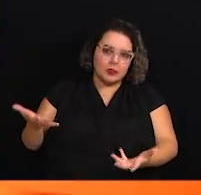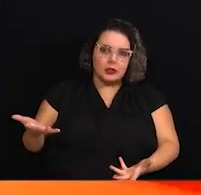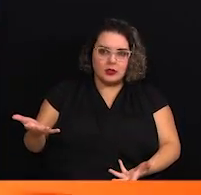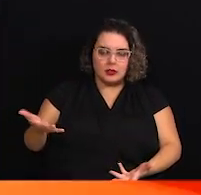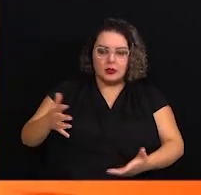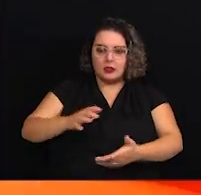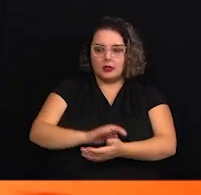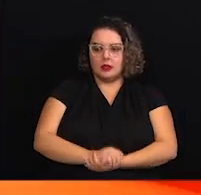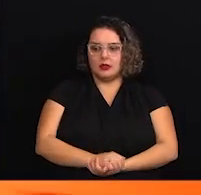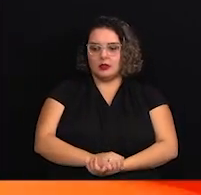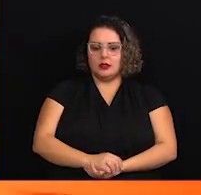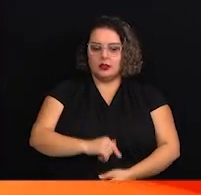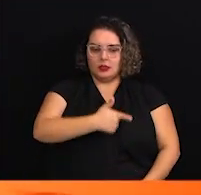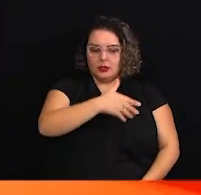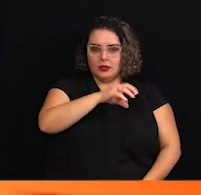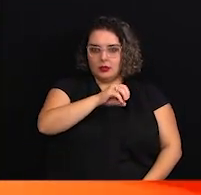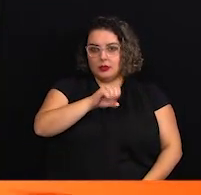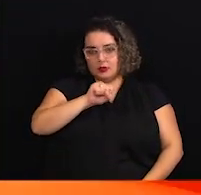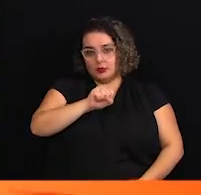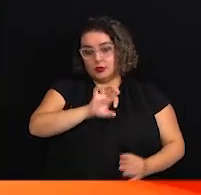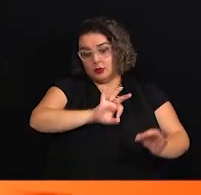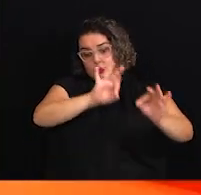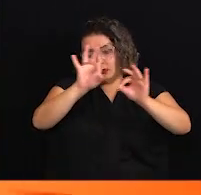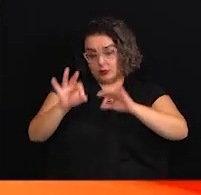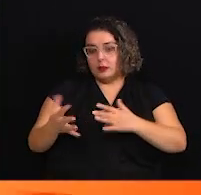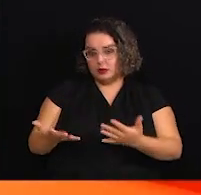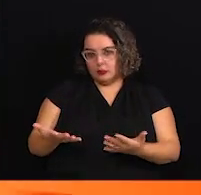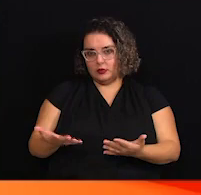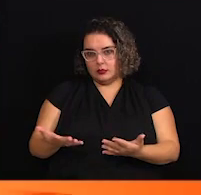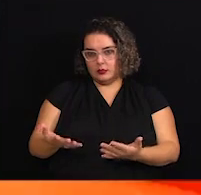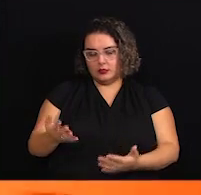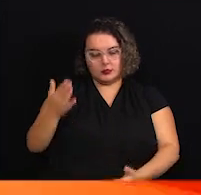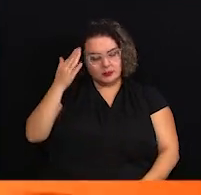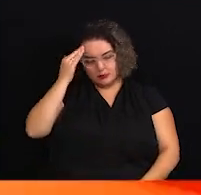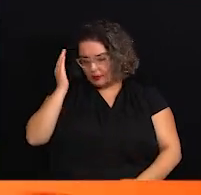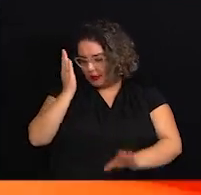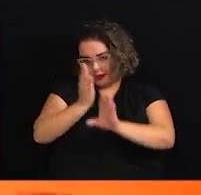que em 2008 acompanharam o caso, vão identificar na